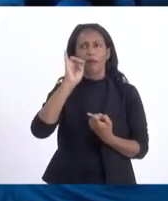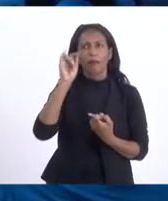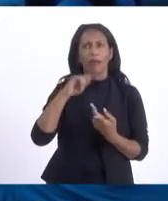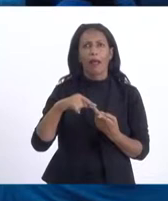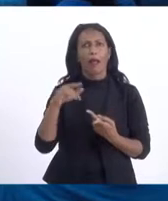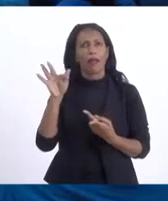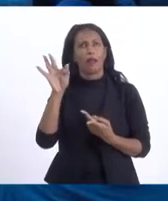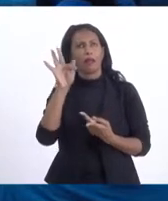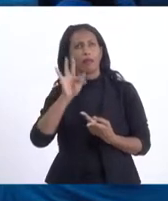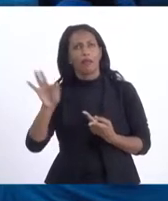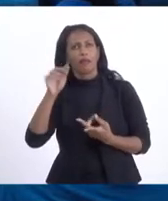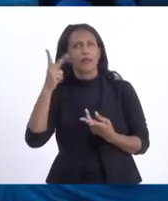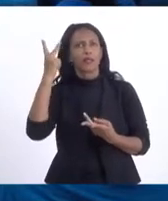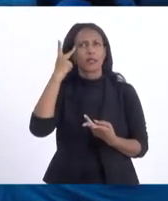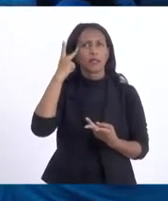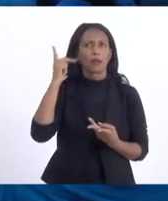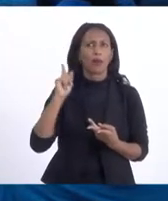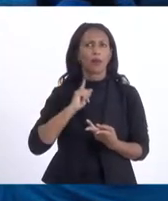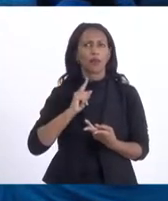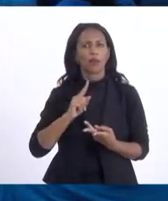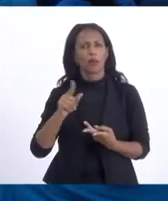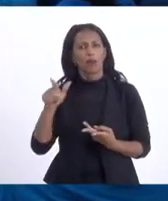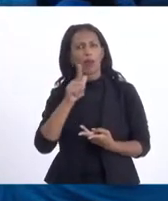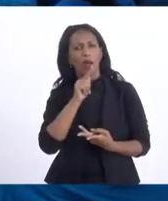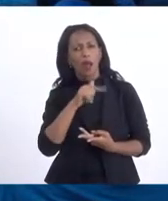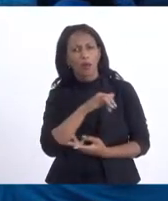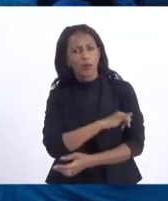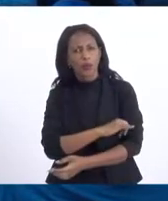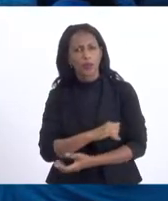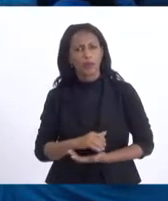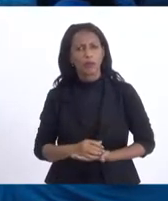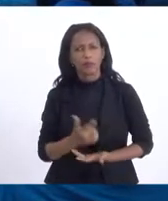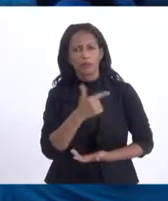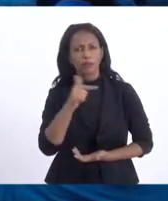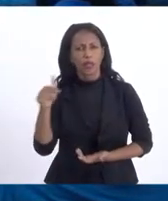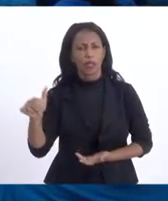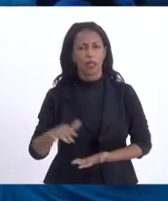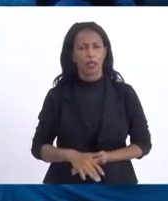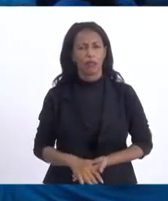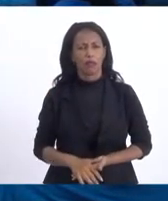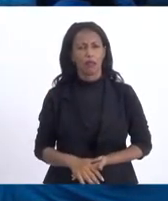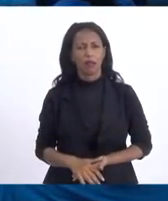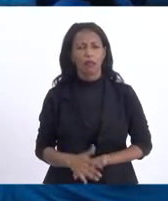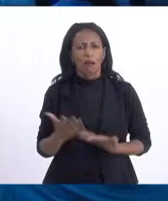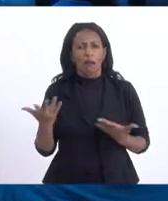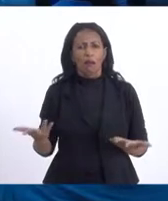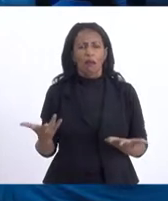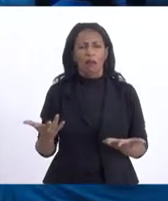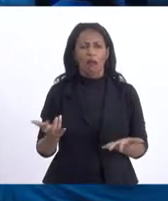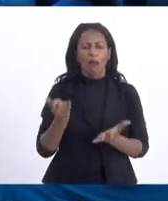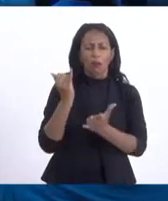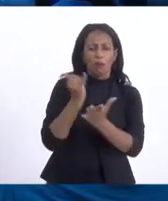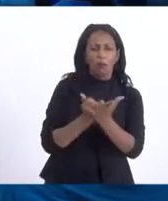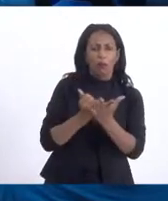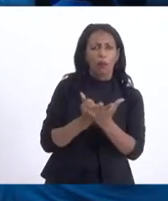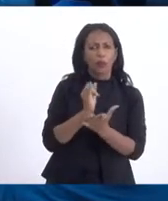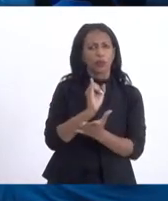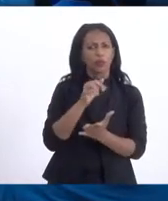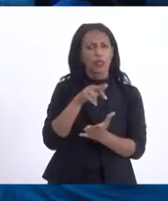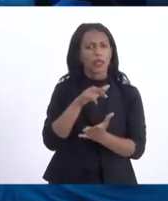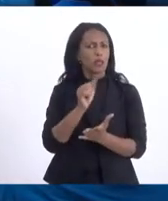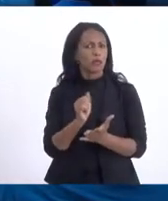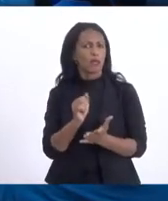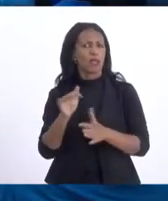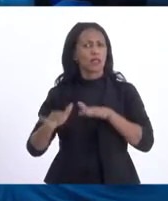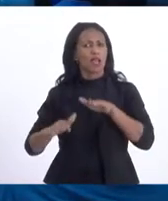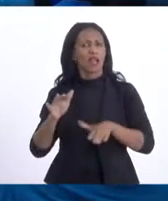do Paraná, de São Paulo, de Minas, mas não vê água do Rio de Janeiro. E muitas das vezes não é a isenção do ICMS, às vezes